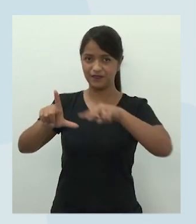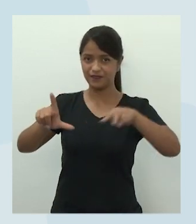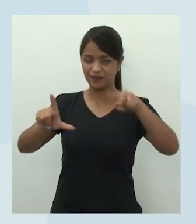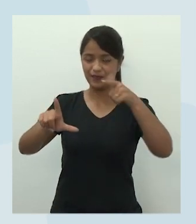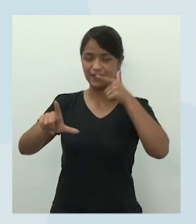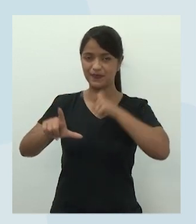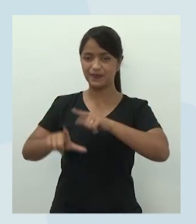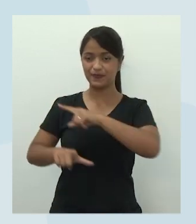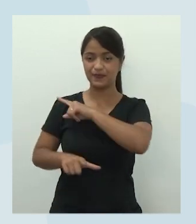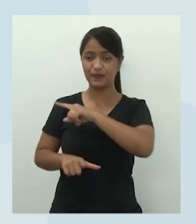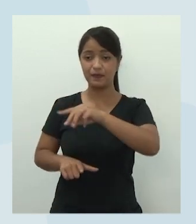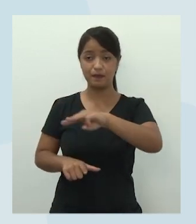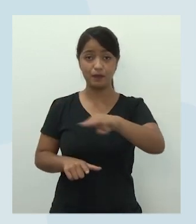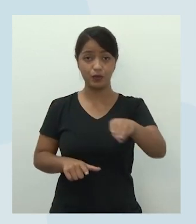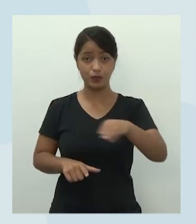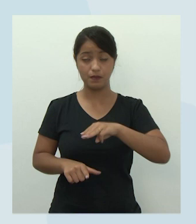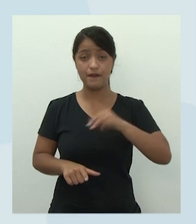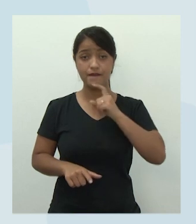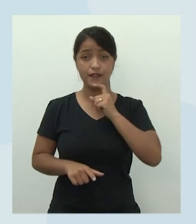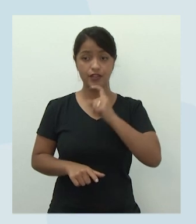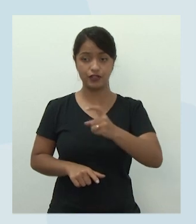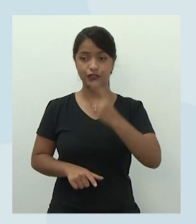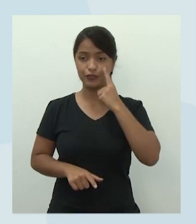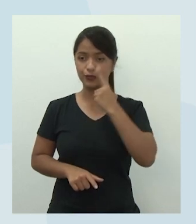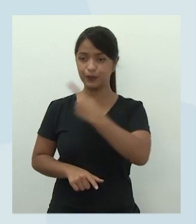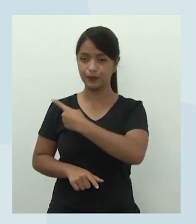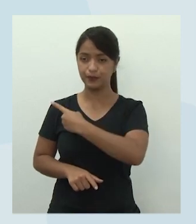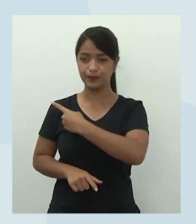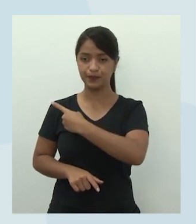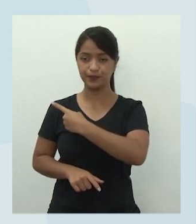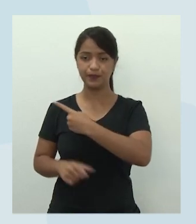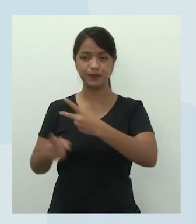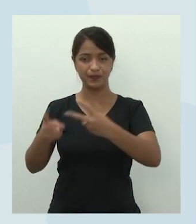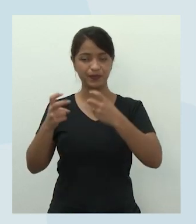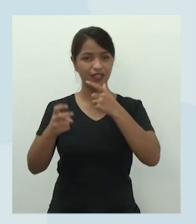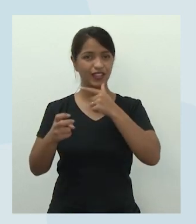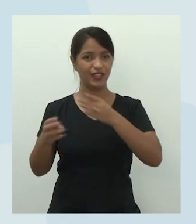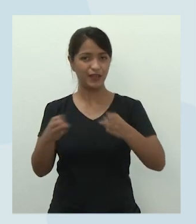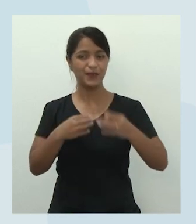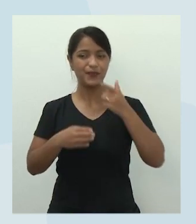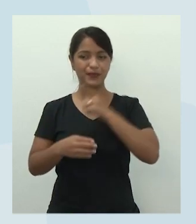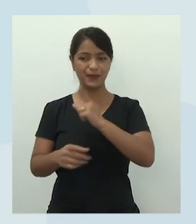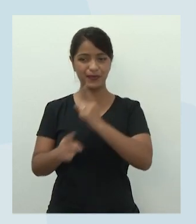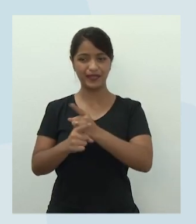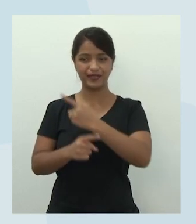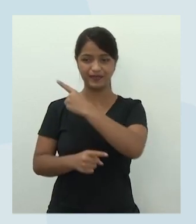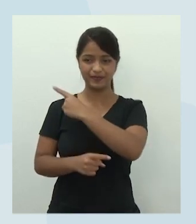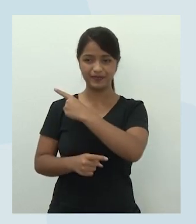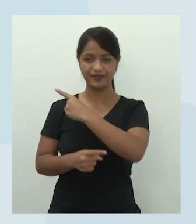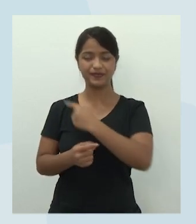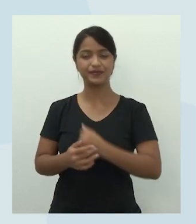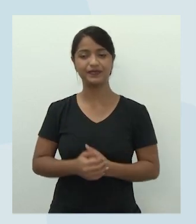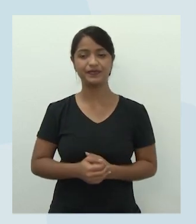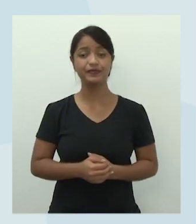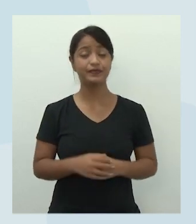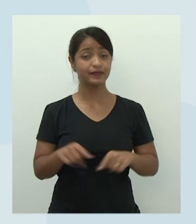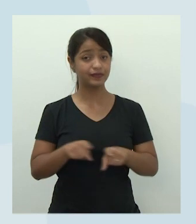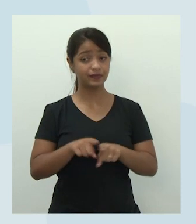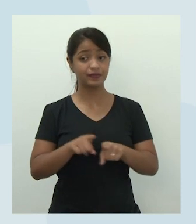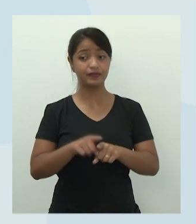é essa. Agora vocês conseguem localizar melhor os 2 rios que eu mencionei aí e ver as regiões por onde